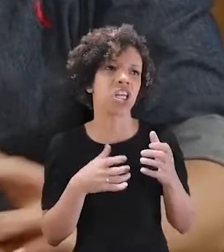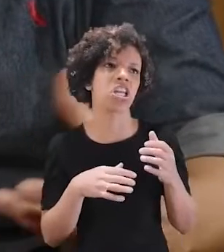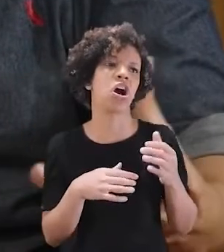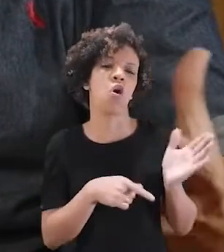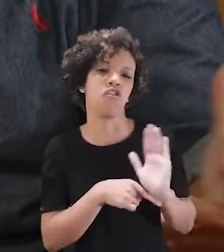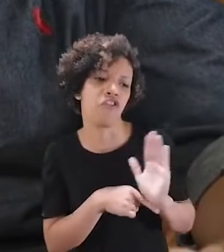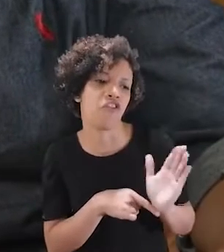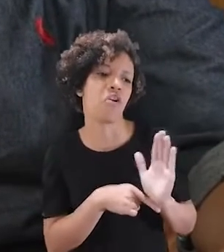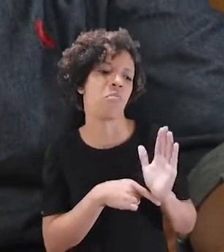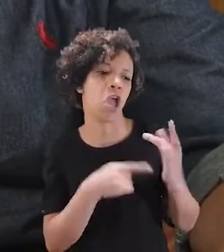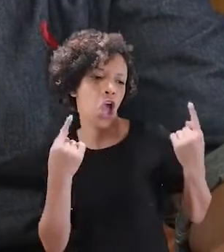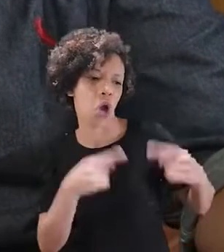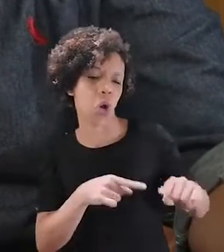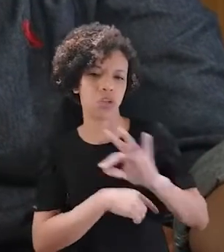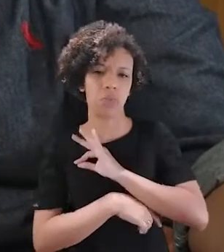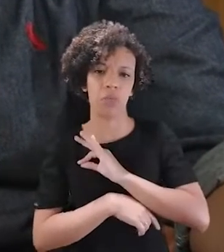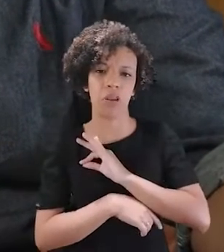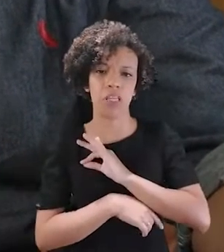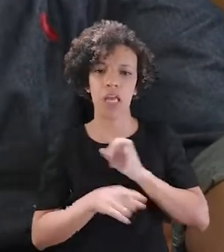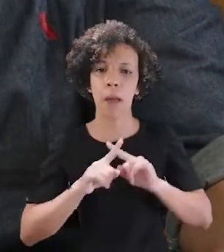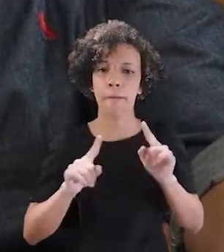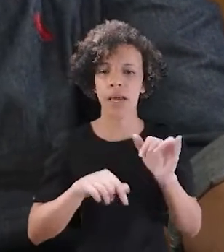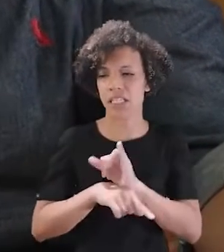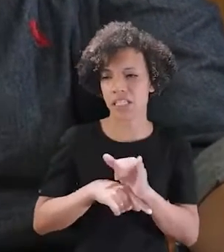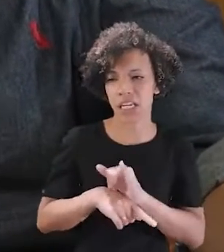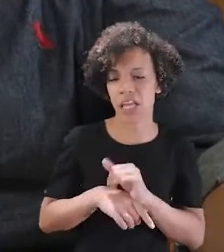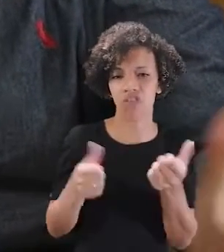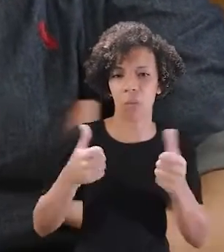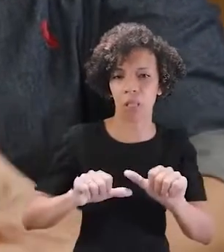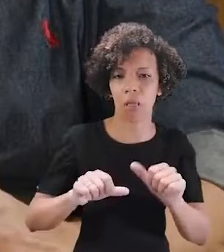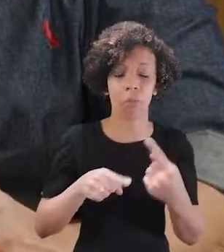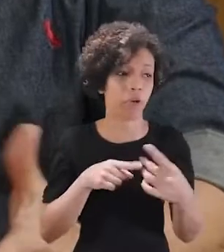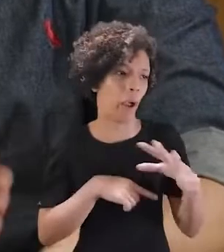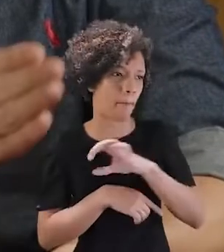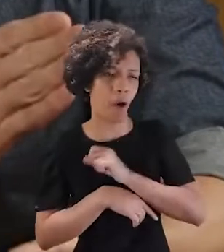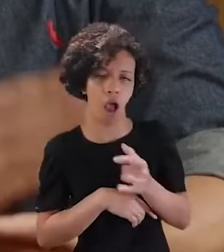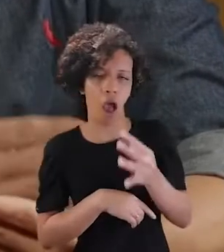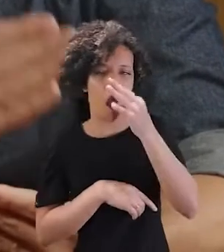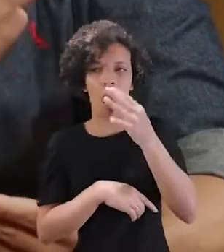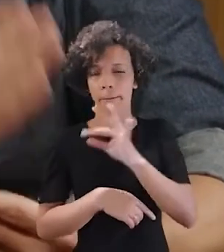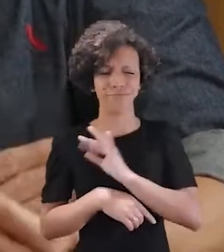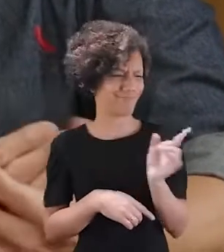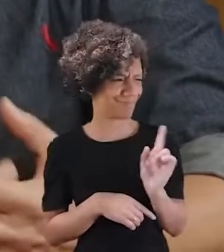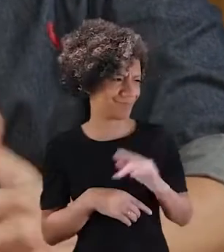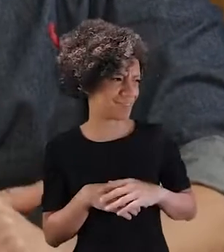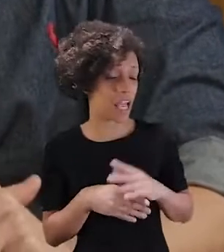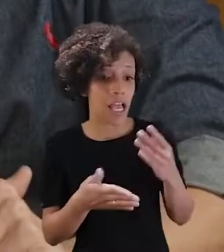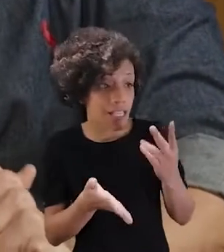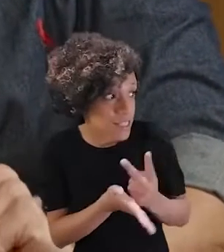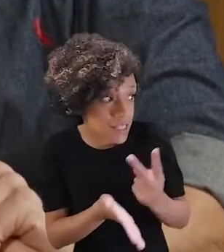acabaram despertando um amor pela polícia Nunca foi isso o roteiro não tem nada disso nós sempre colocamos bota comer